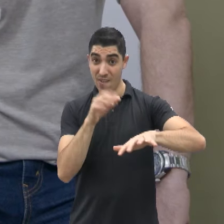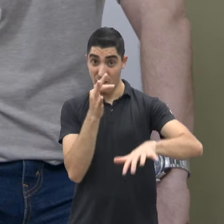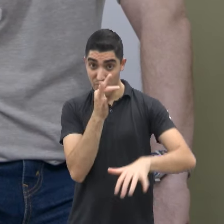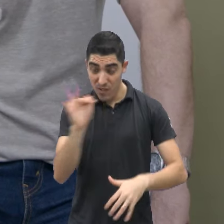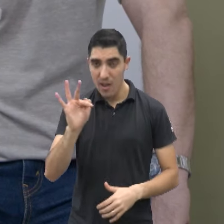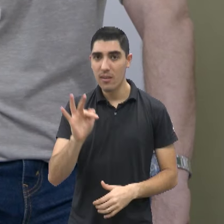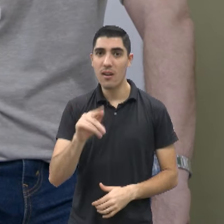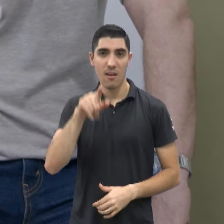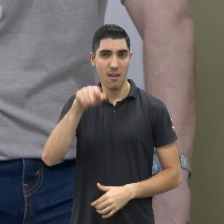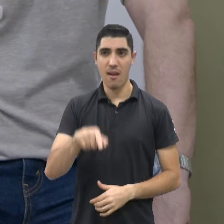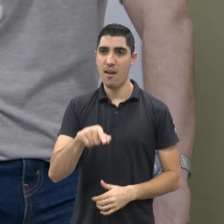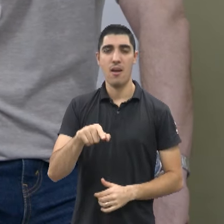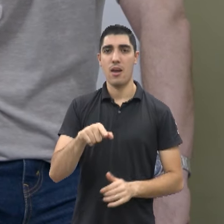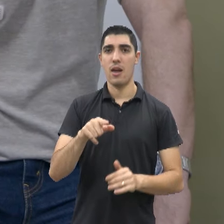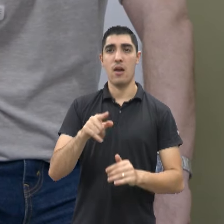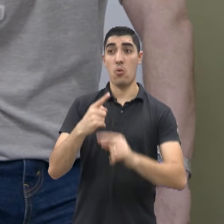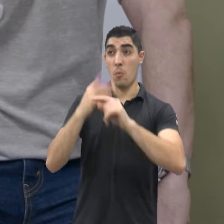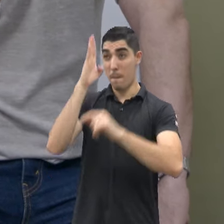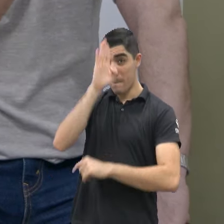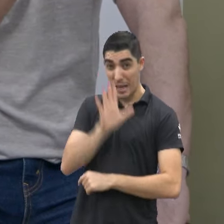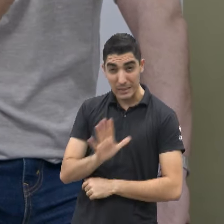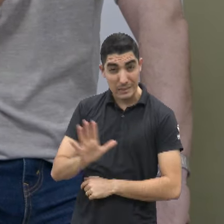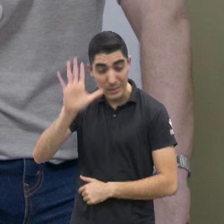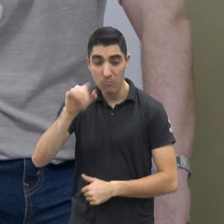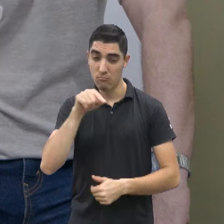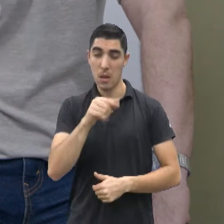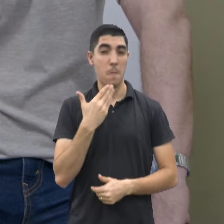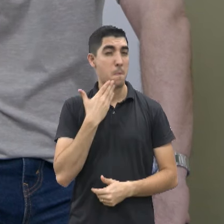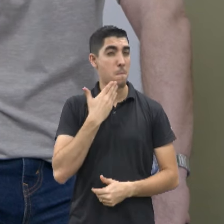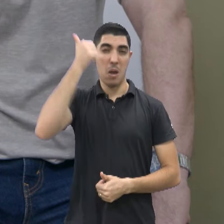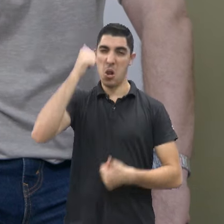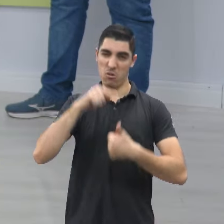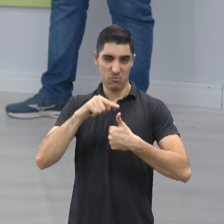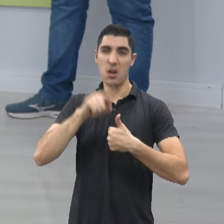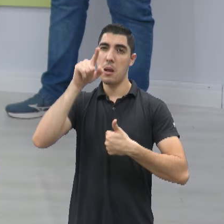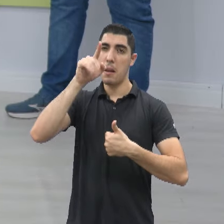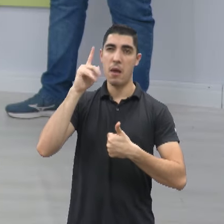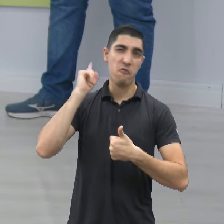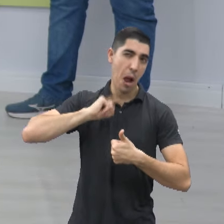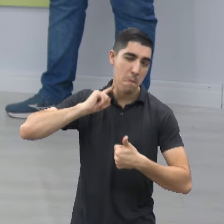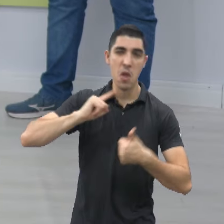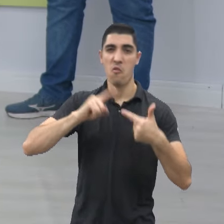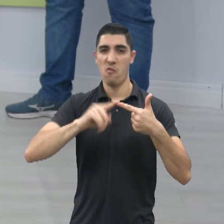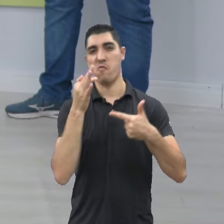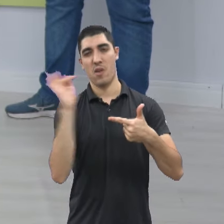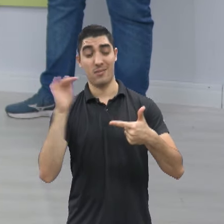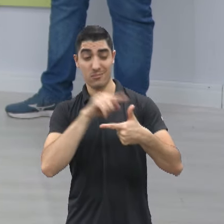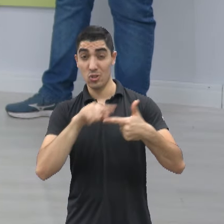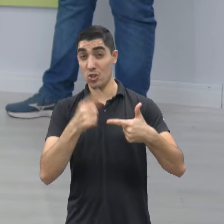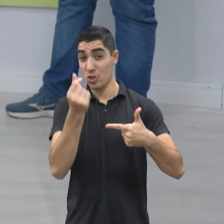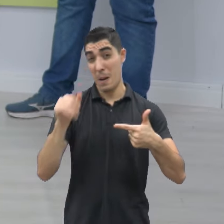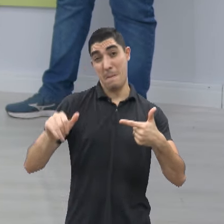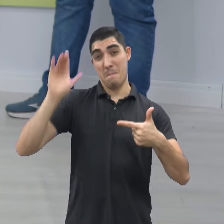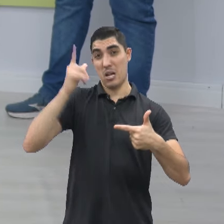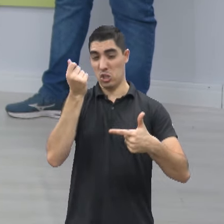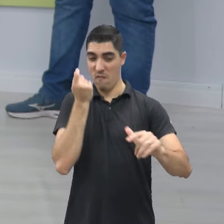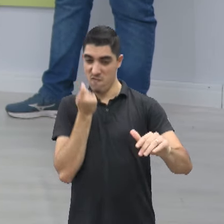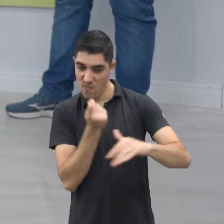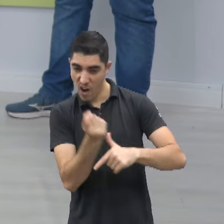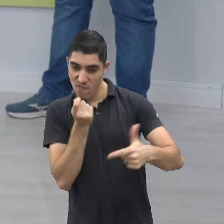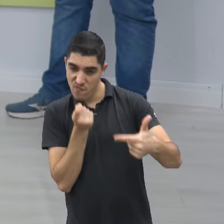melhores plantéis do basquetebol brasileiro, né? Inclusive de investimento. Flamengo e Franca são os maiores investimentos do nosso basquete hoje. Então é um time de